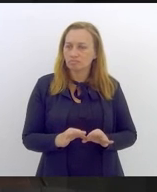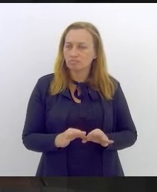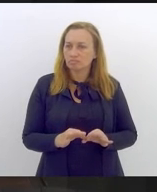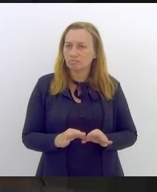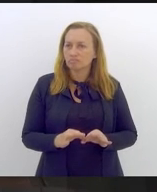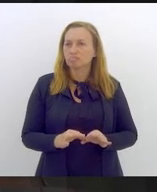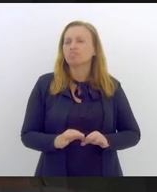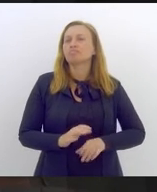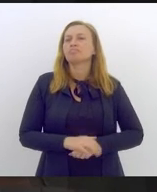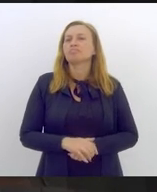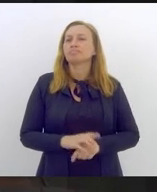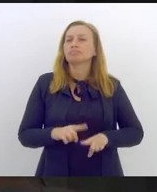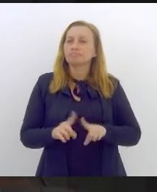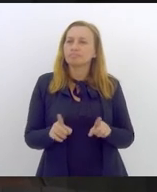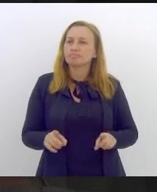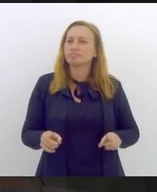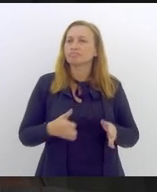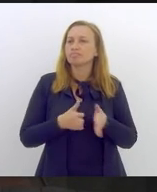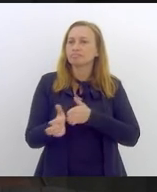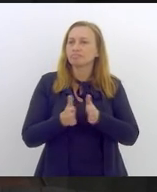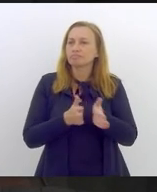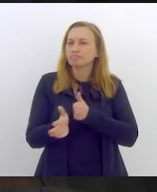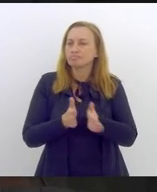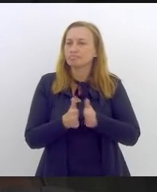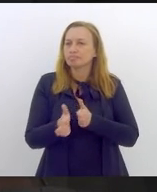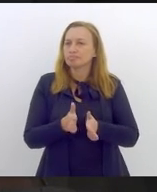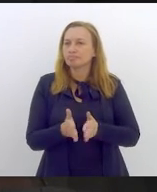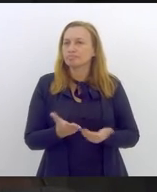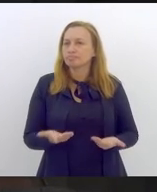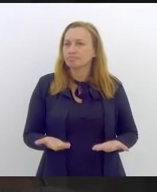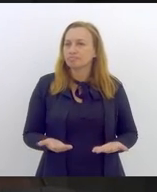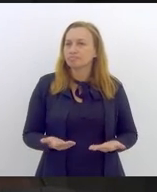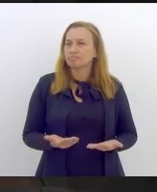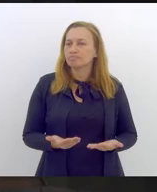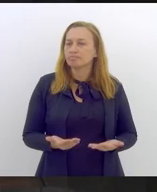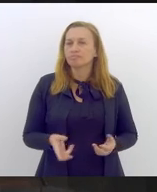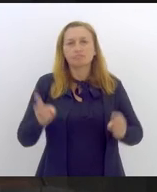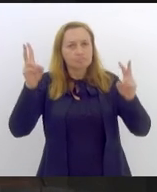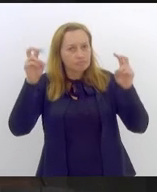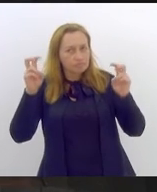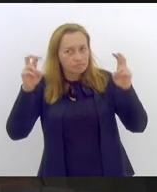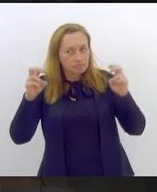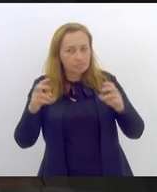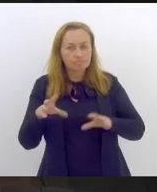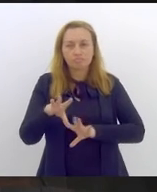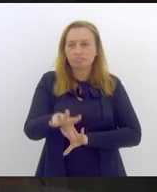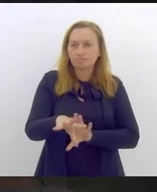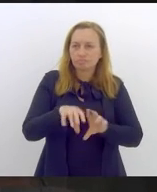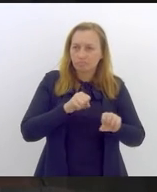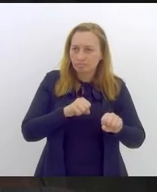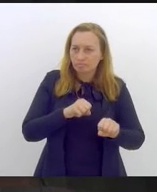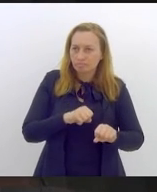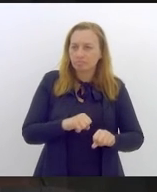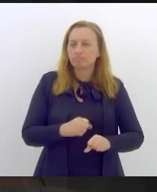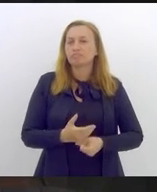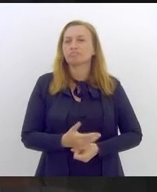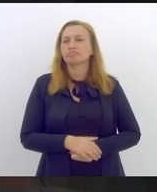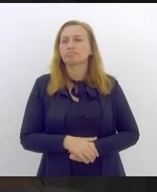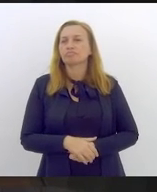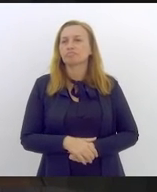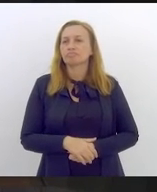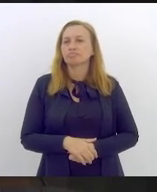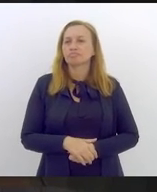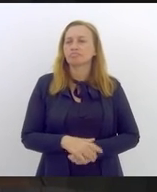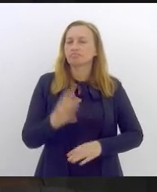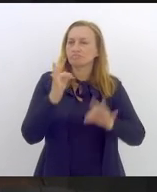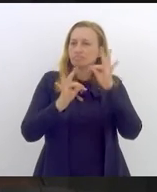curricular na disciplinas mas tem acesso temas para sua formação que tenham a ver por exemplo